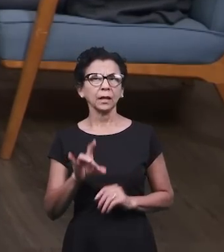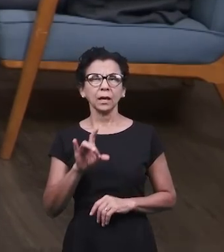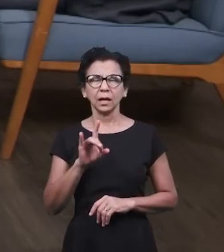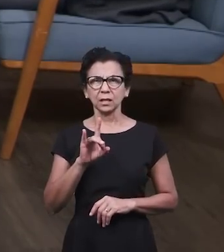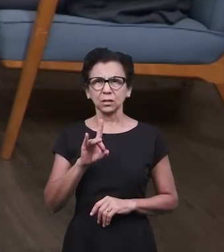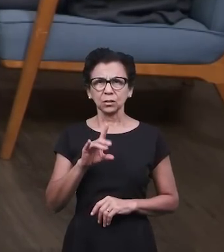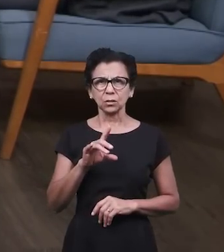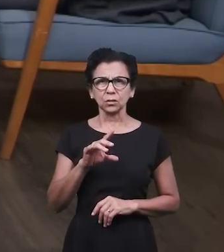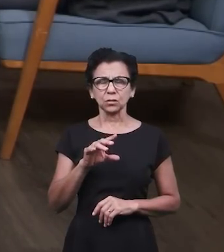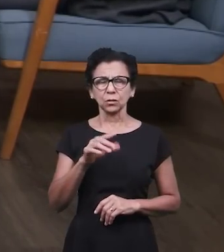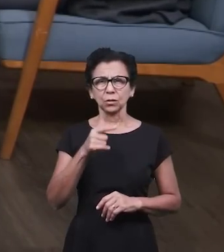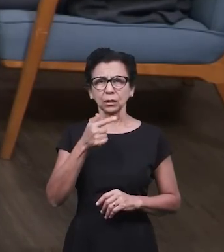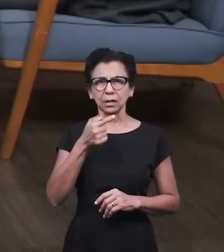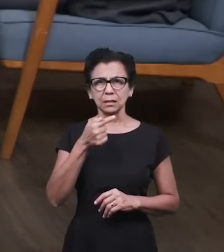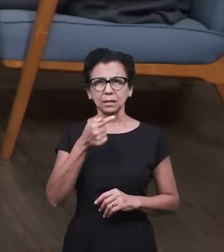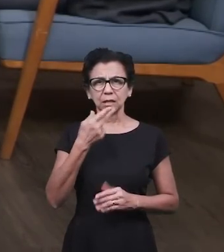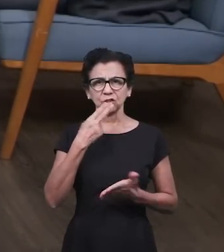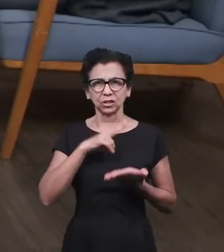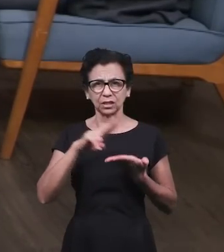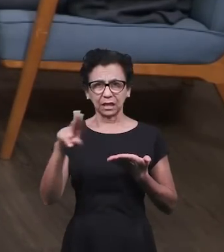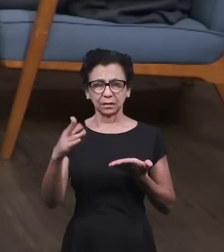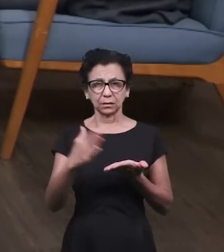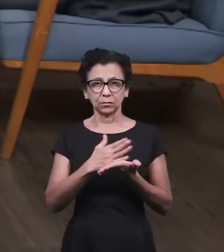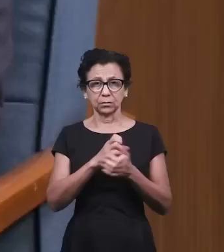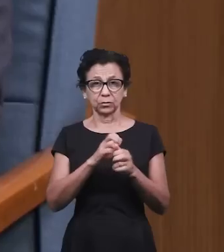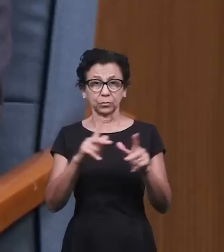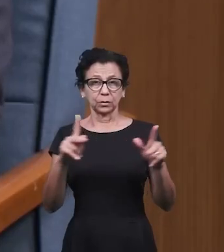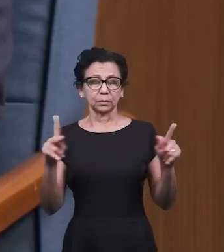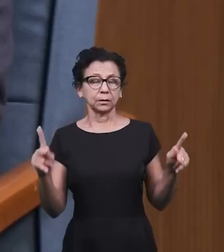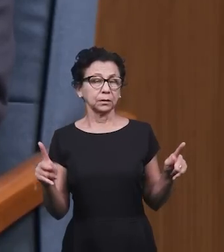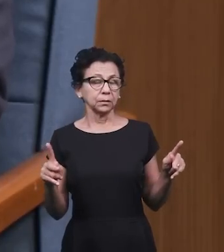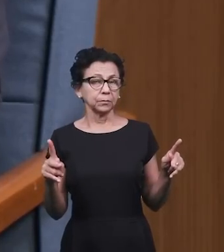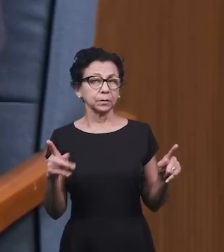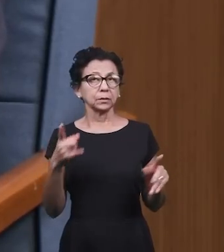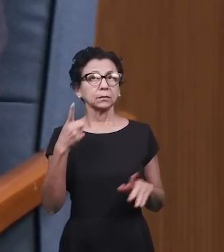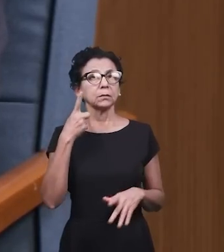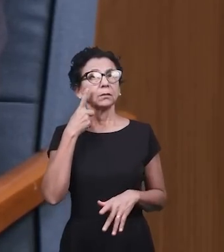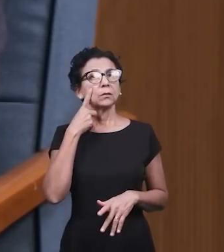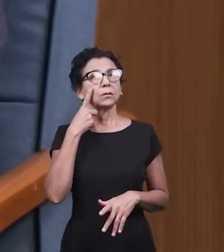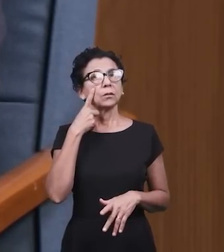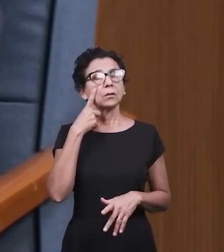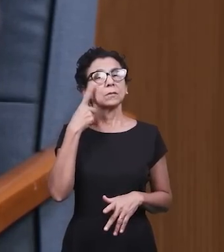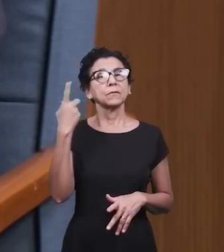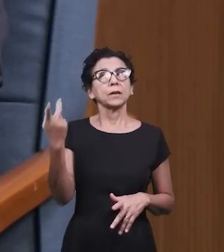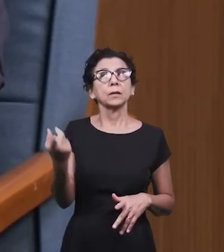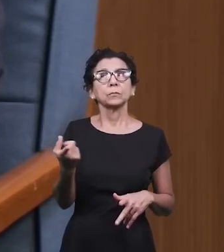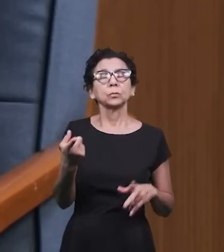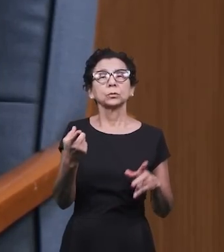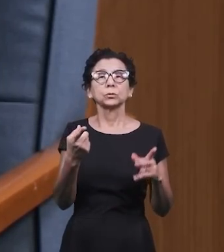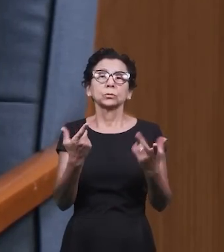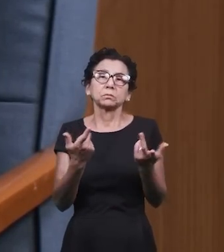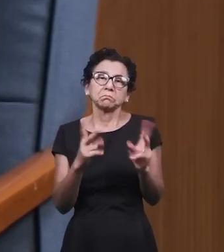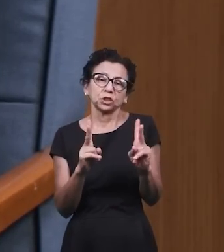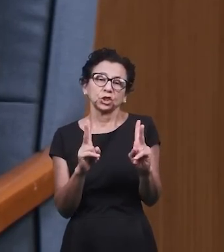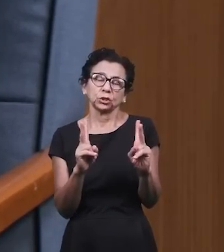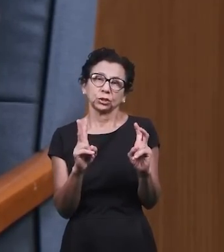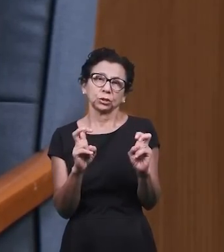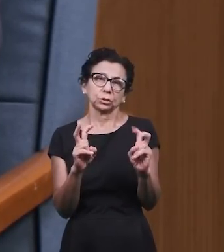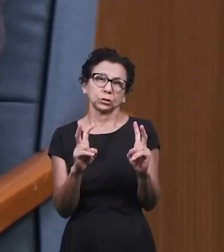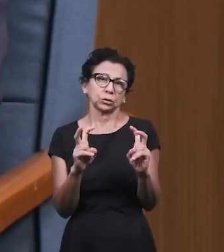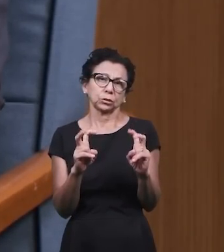nas 7 cartas do Apocalipse que nós vemos nomes ou